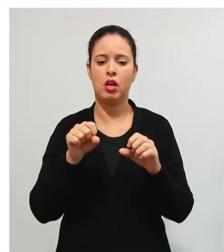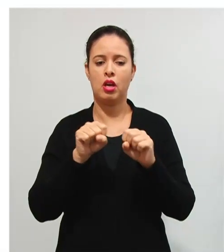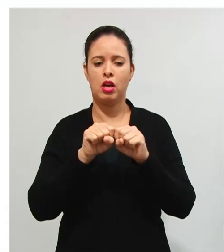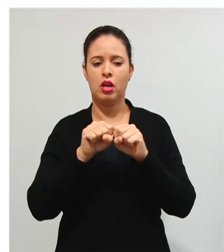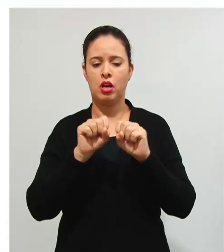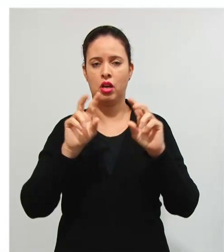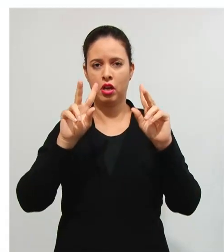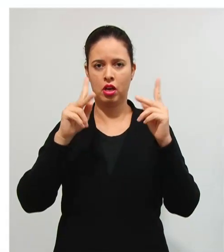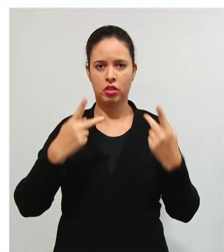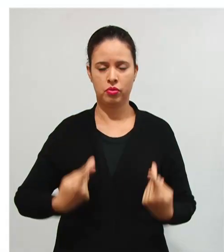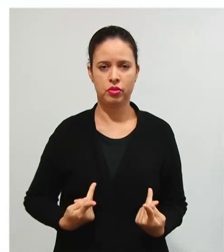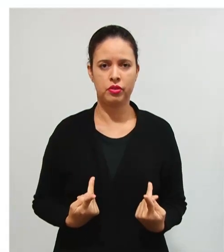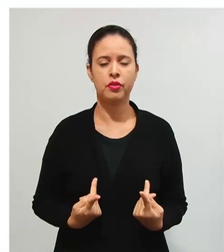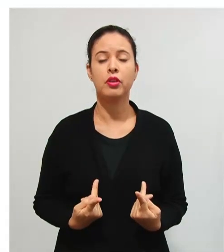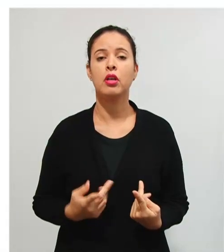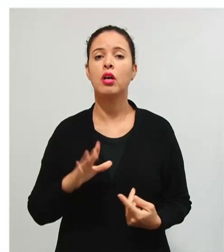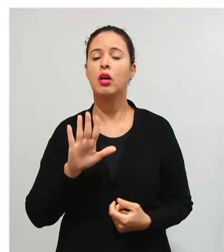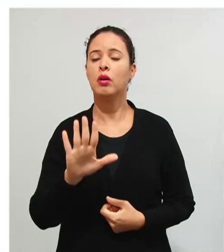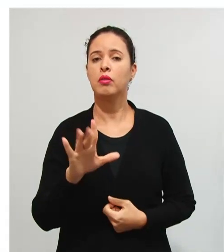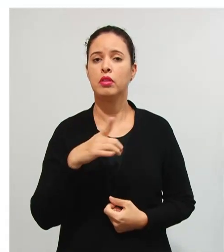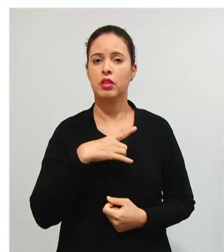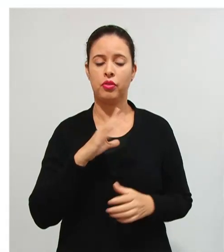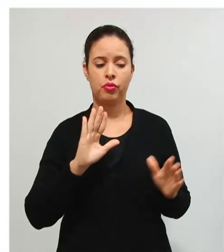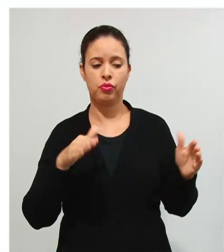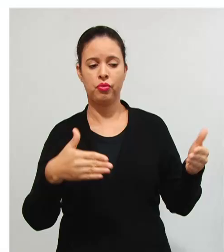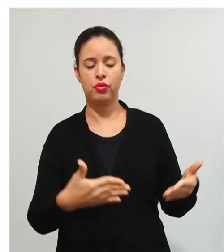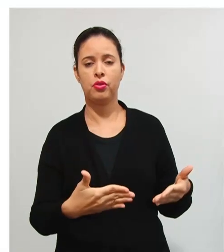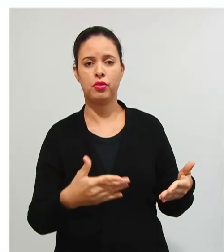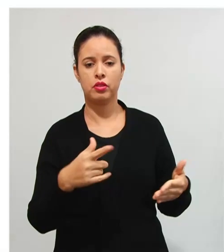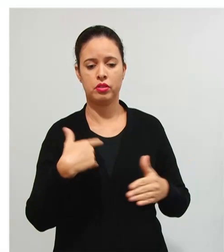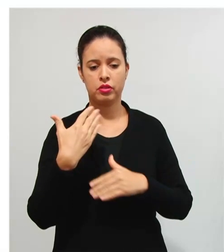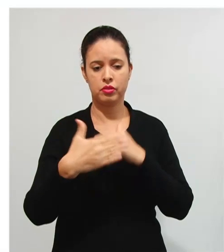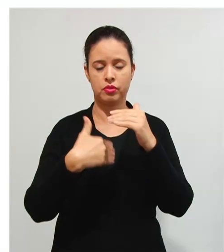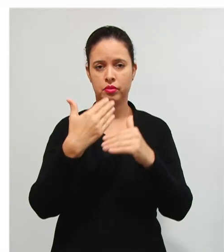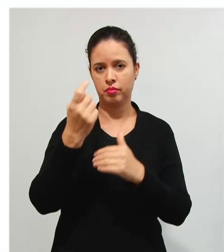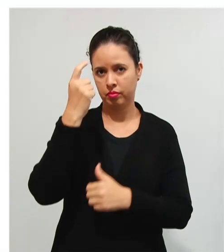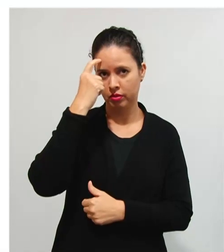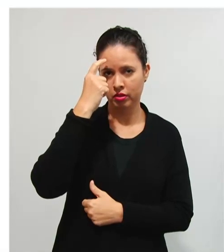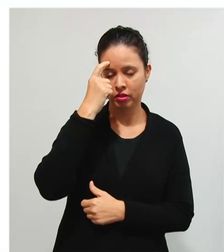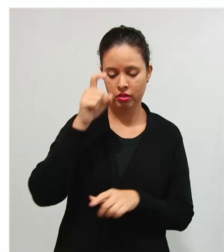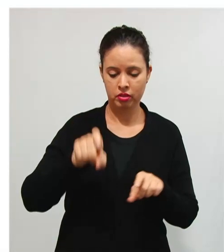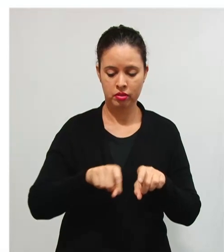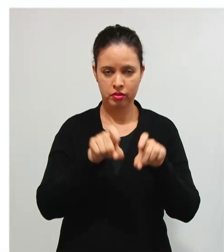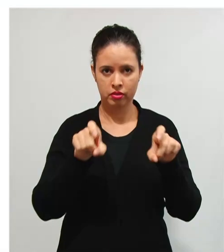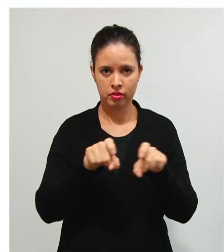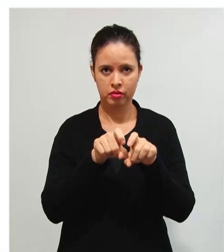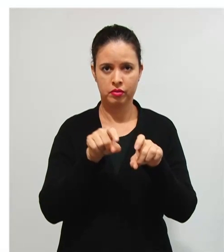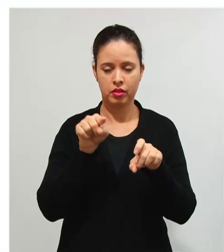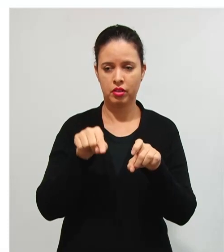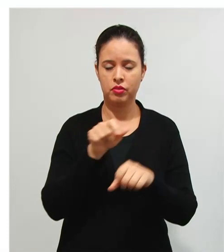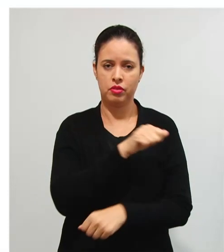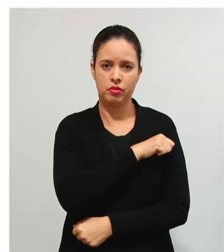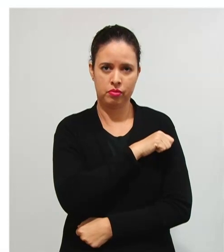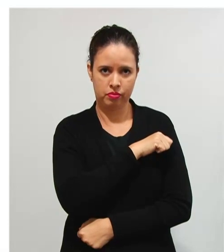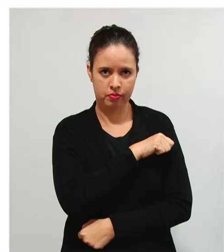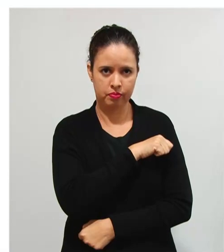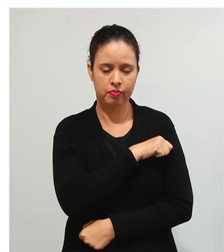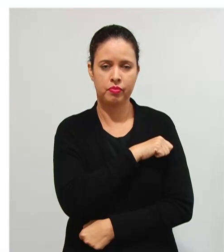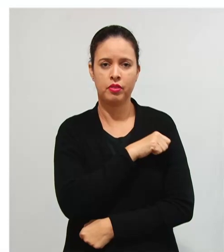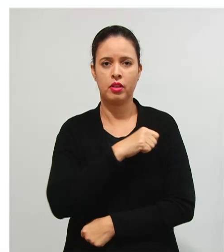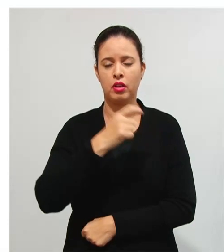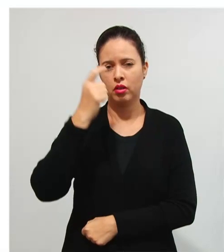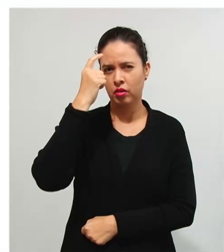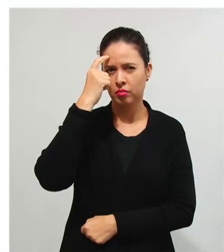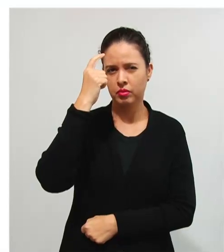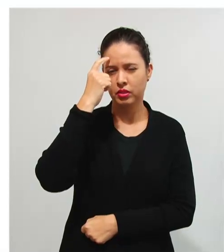ser utilizadas. Mas o enfoque é desenvolver o pensamento computacional lá no nosso aluno. Então, esse